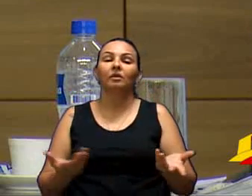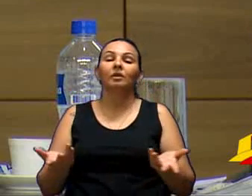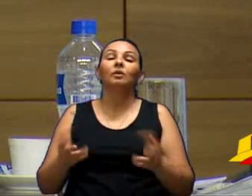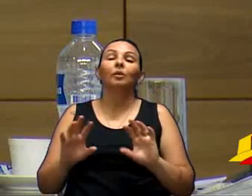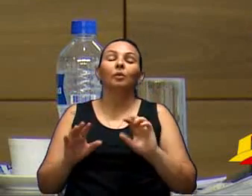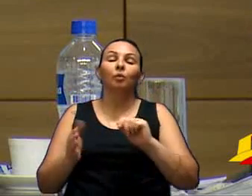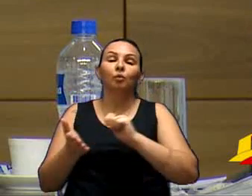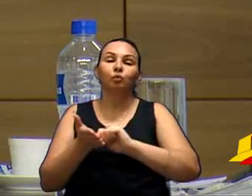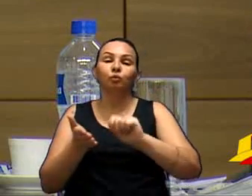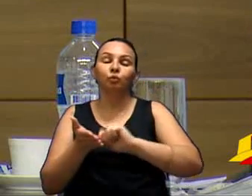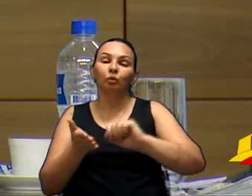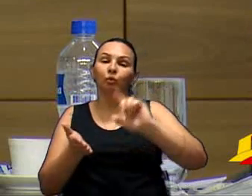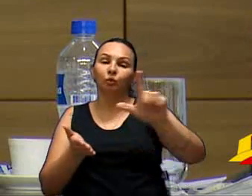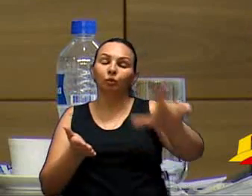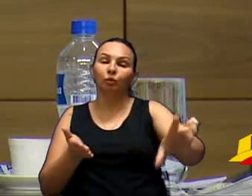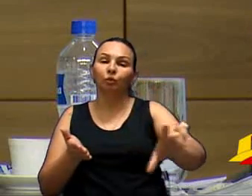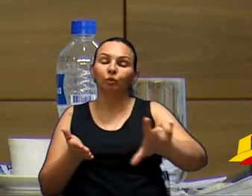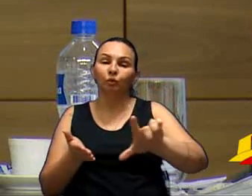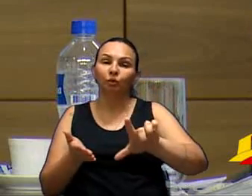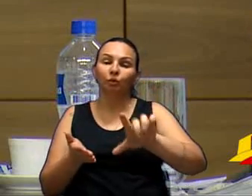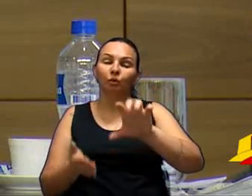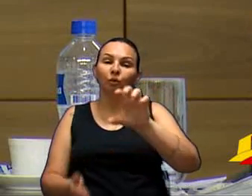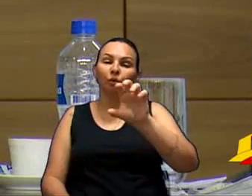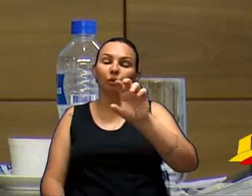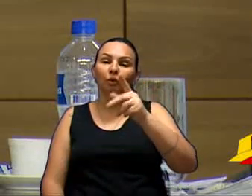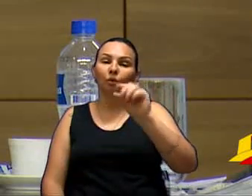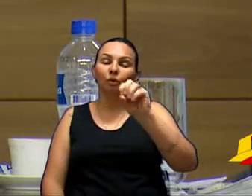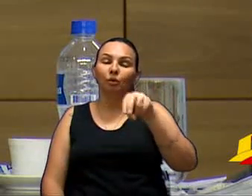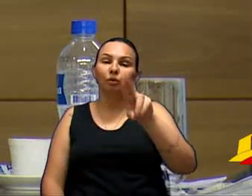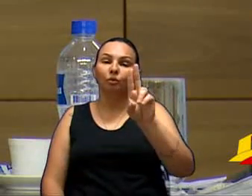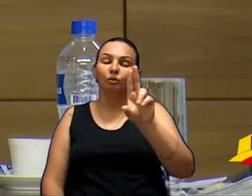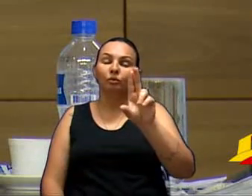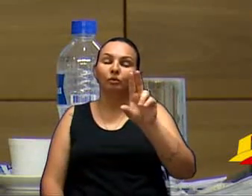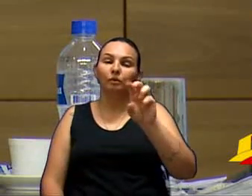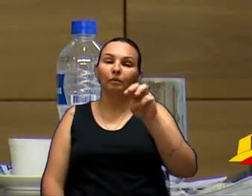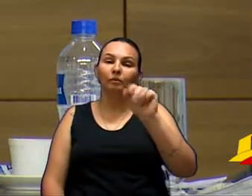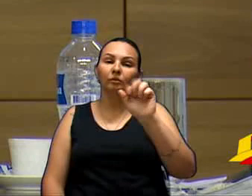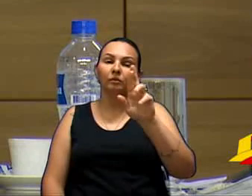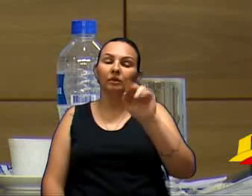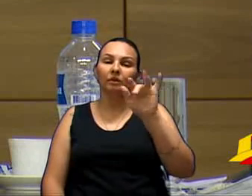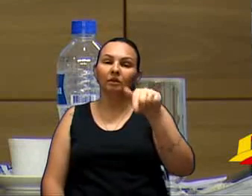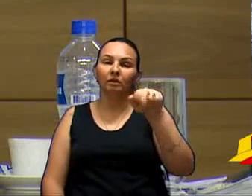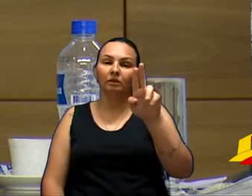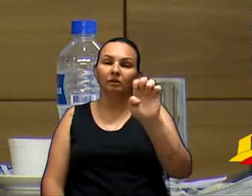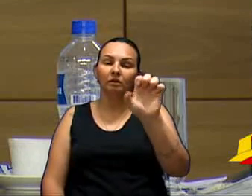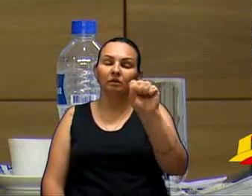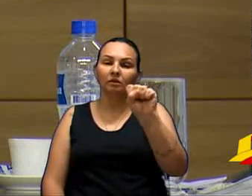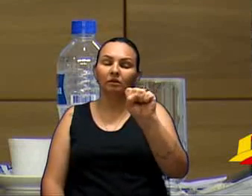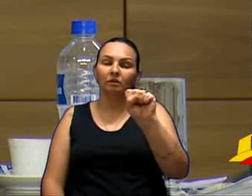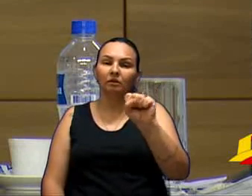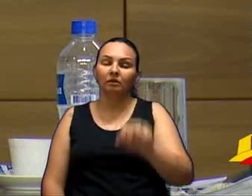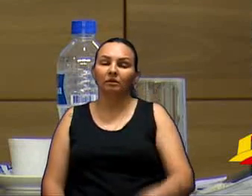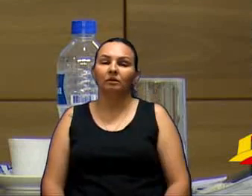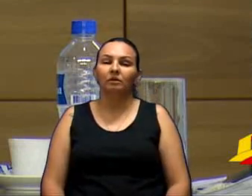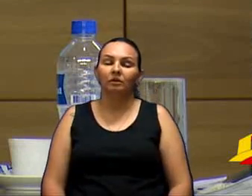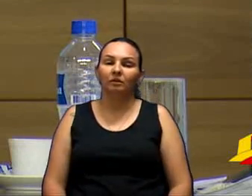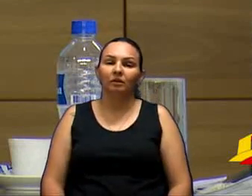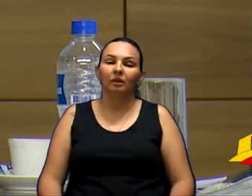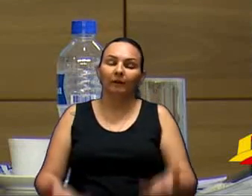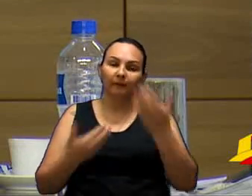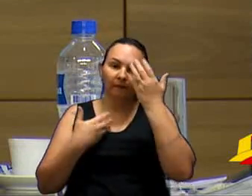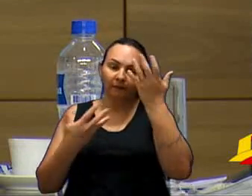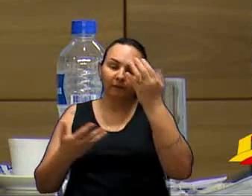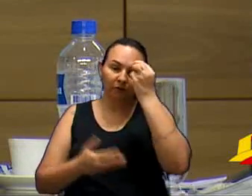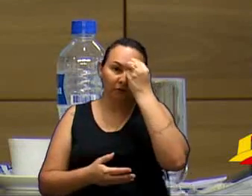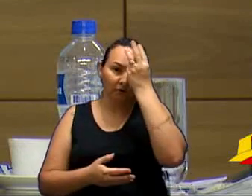escrito o nosso companheiro amigo ou no max que está na mesa do mandelli diogo aqui hoje agradeço pela